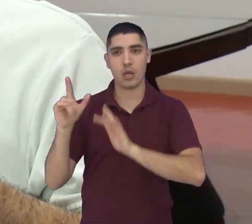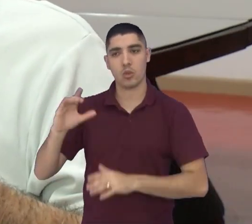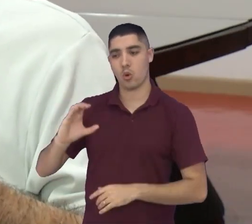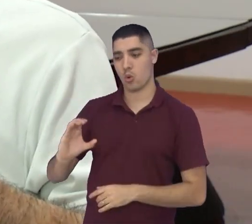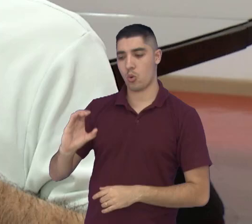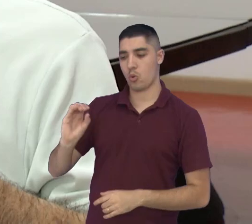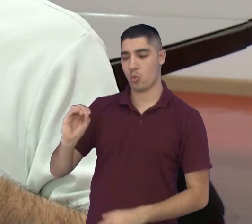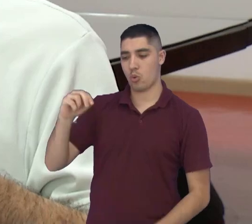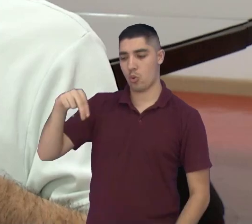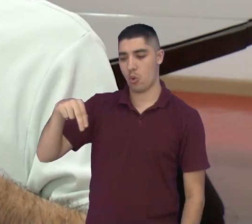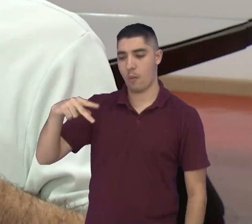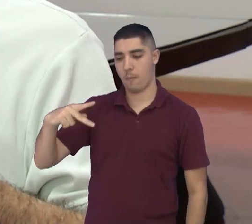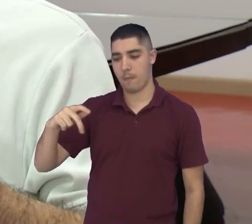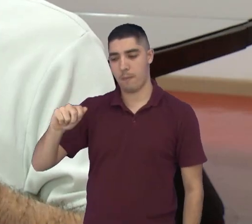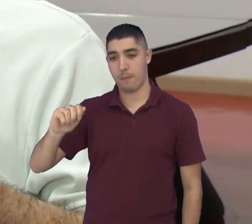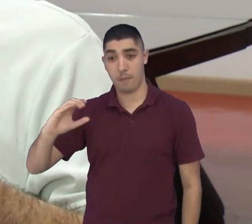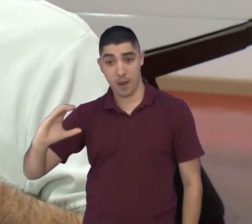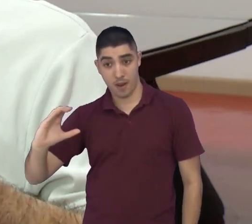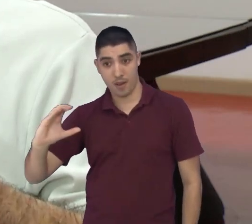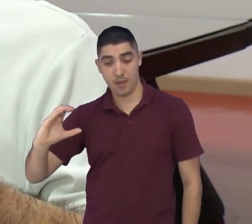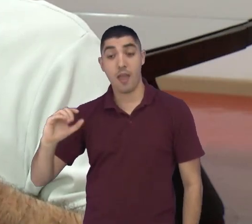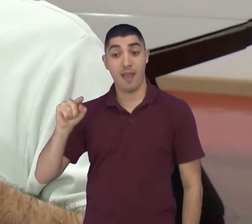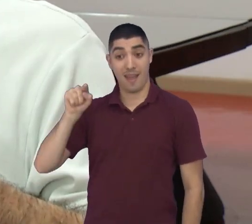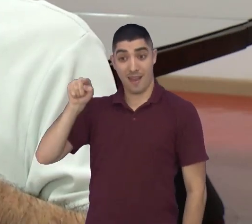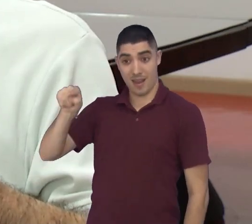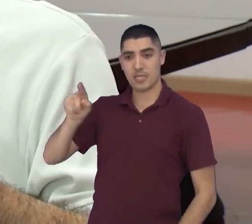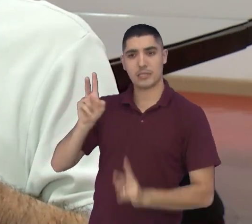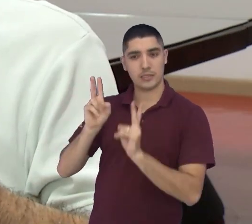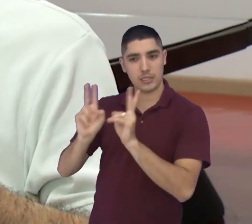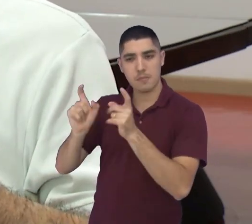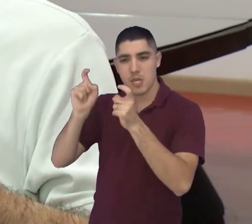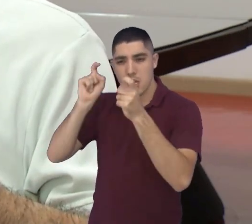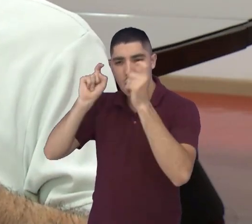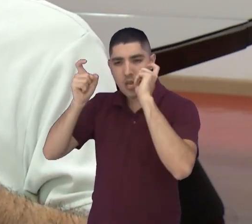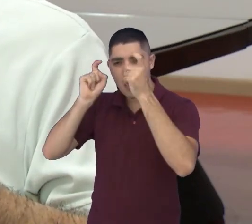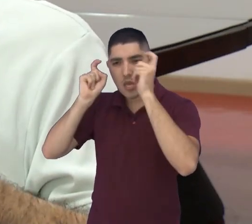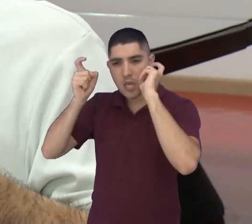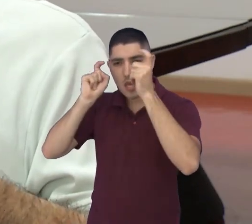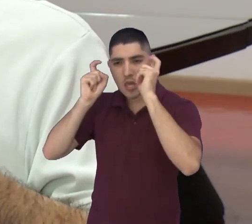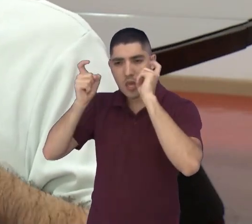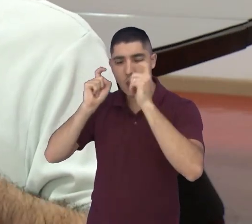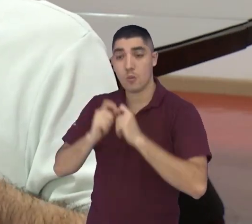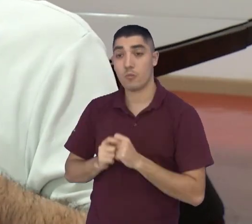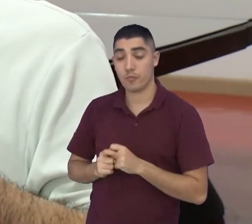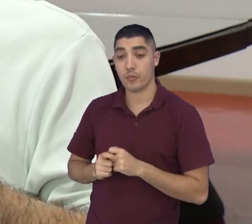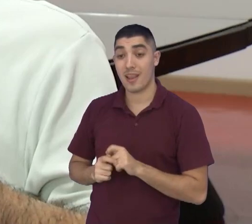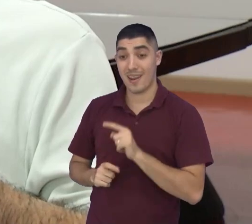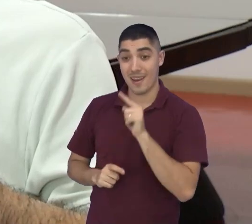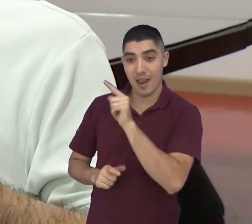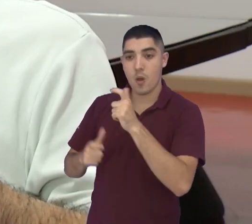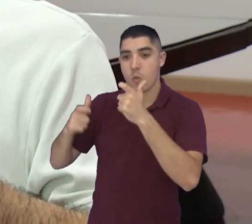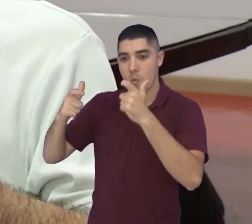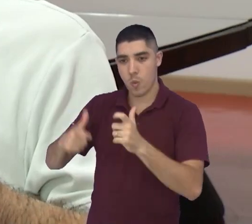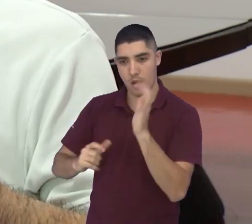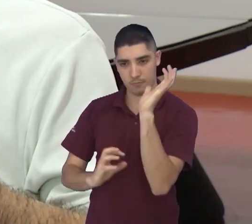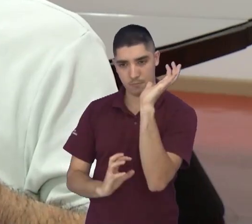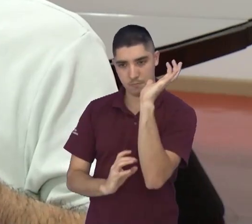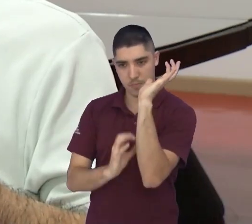né? Que a gente faz uma reunião uma vez ao mês, né? Lá no parque da cidade,